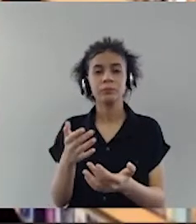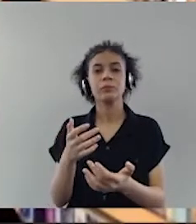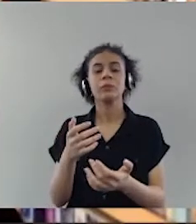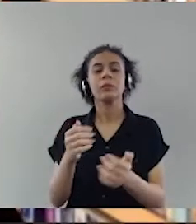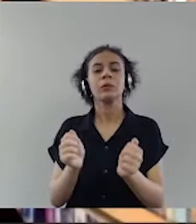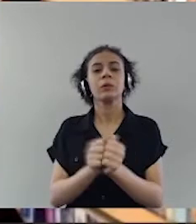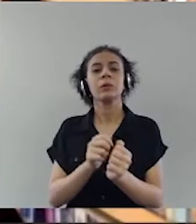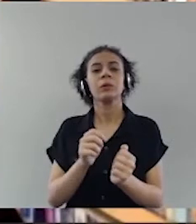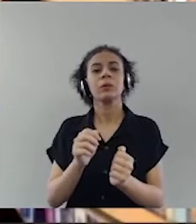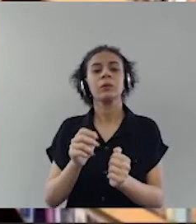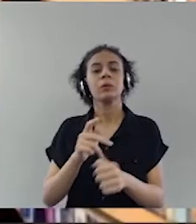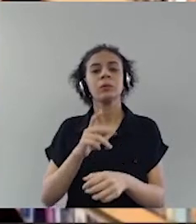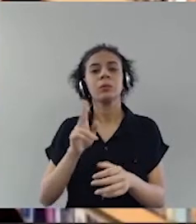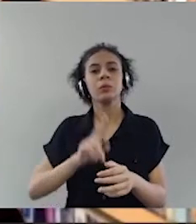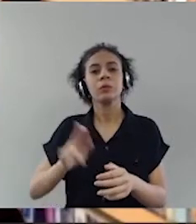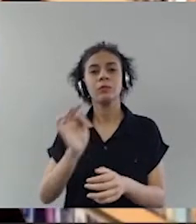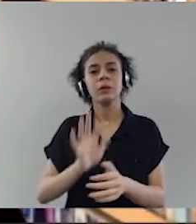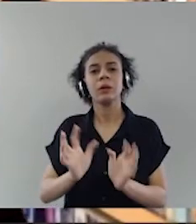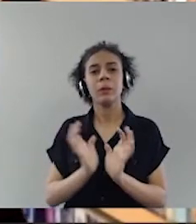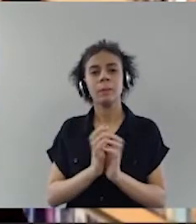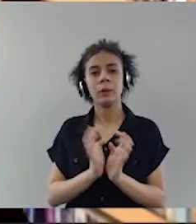Federal de Pernambuco.